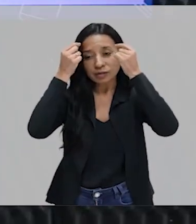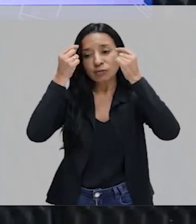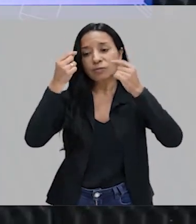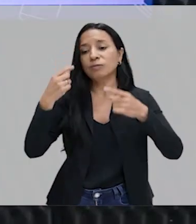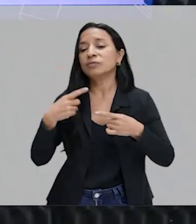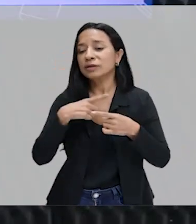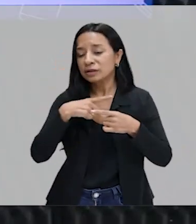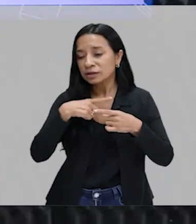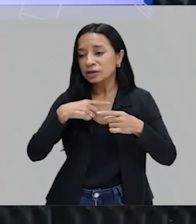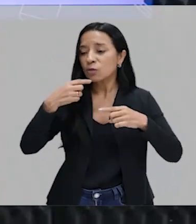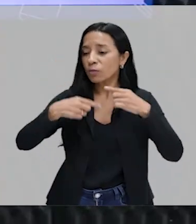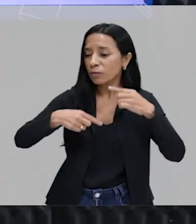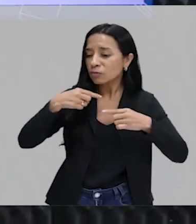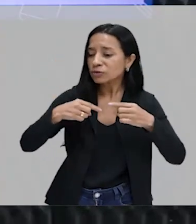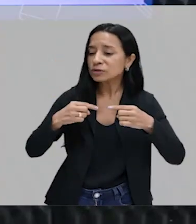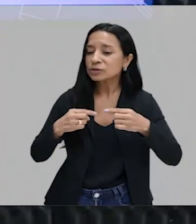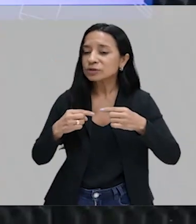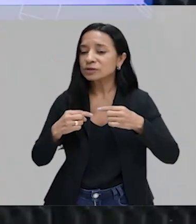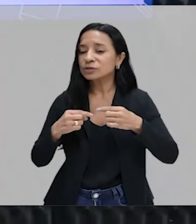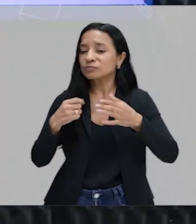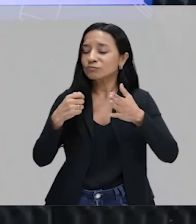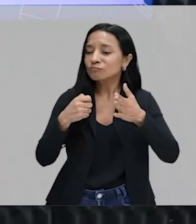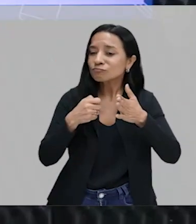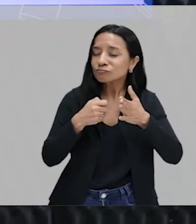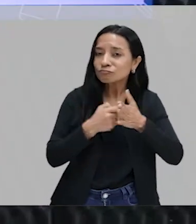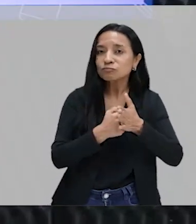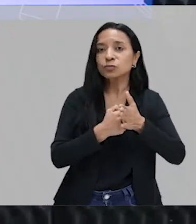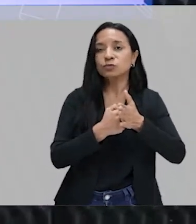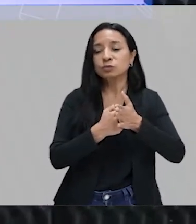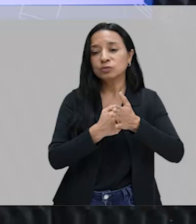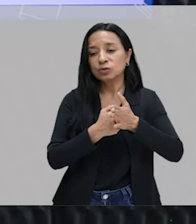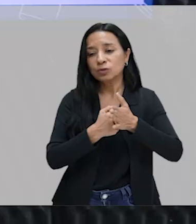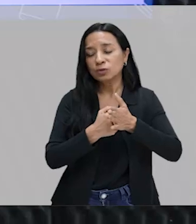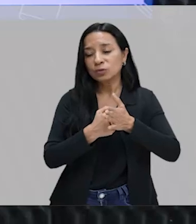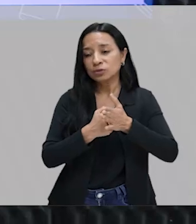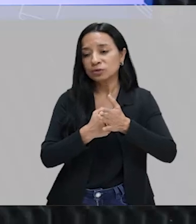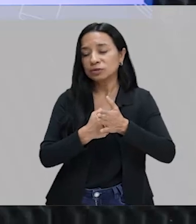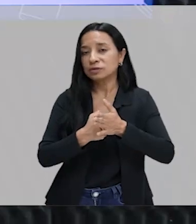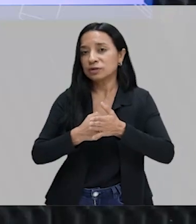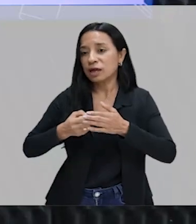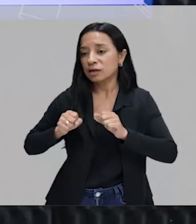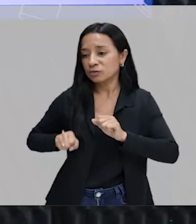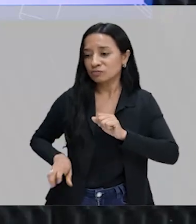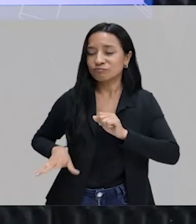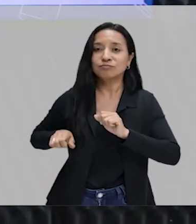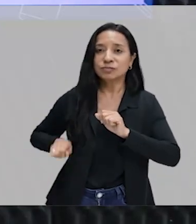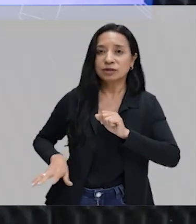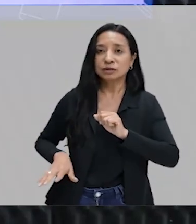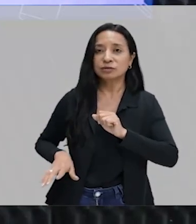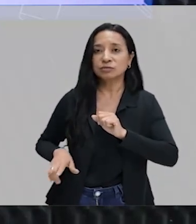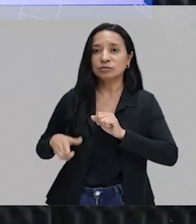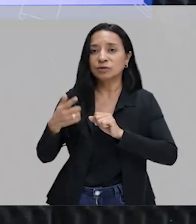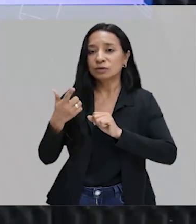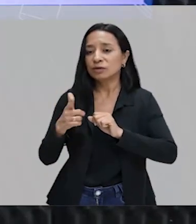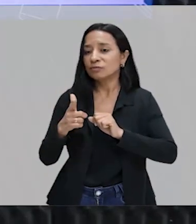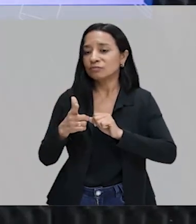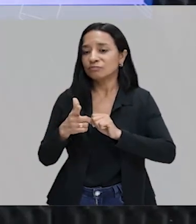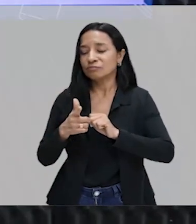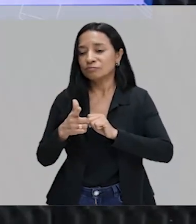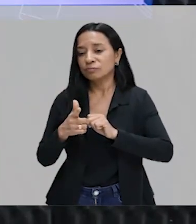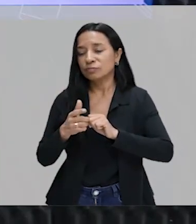de controle de gastos, uma política que ele não mais gerasse, por exemplo, empregos